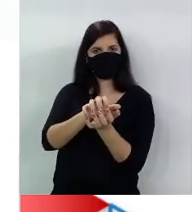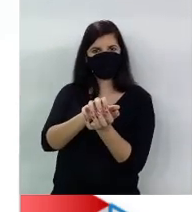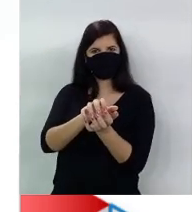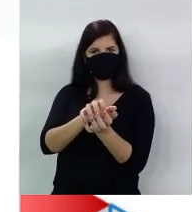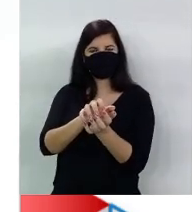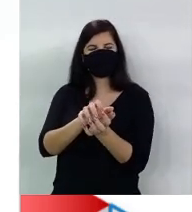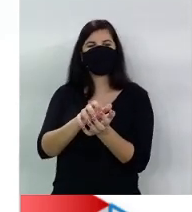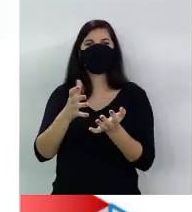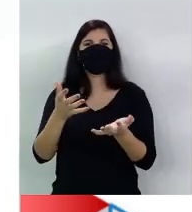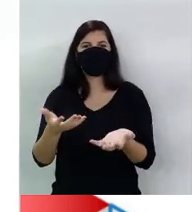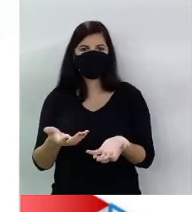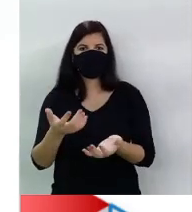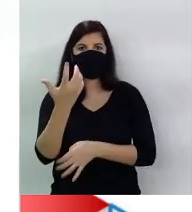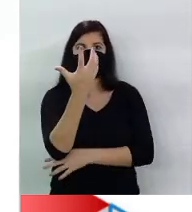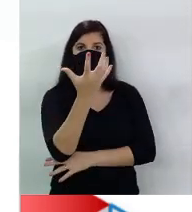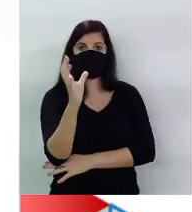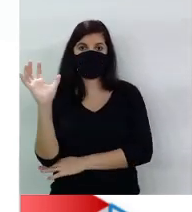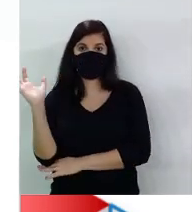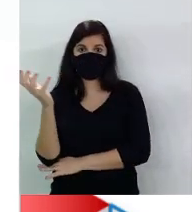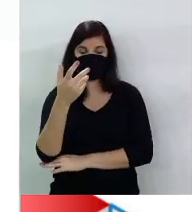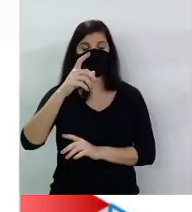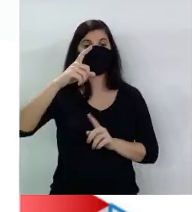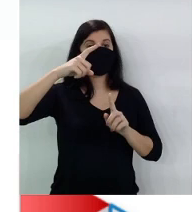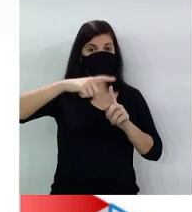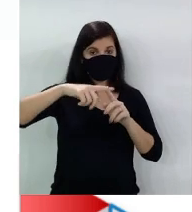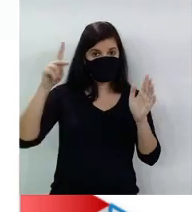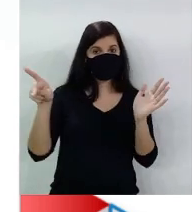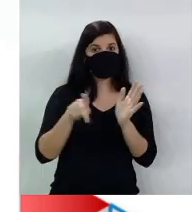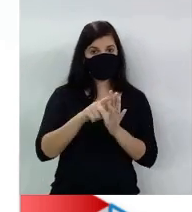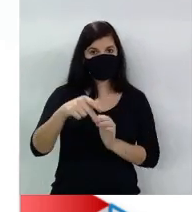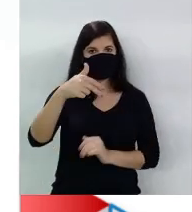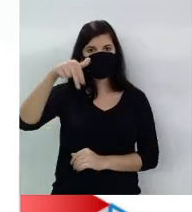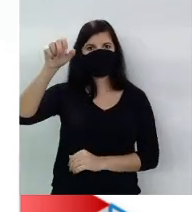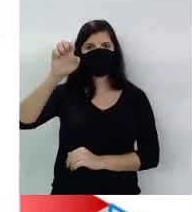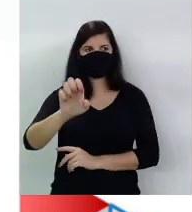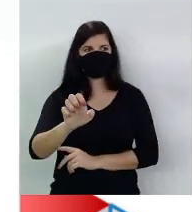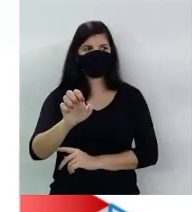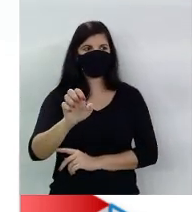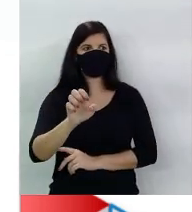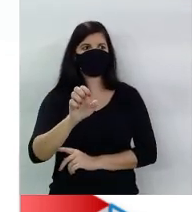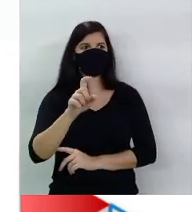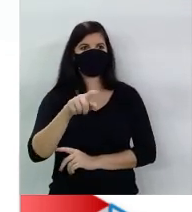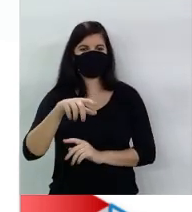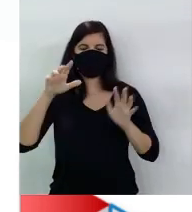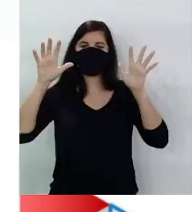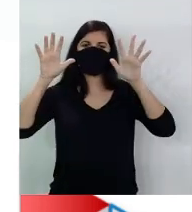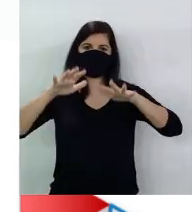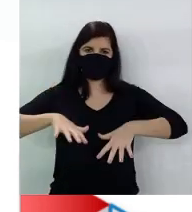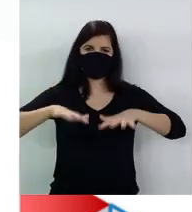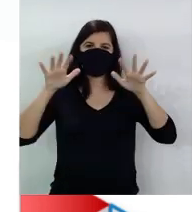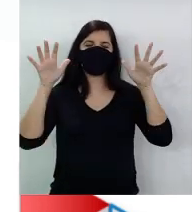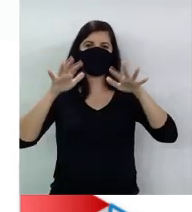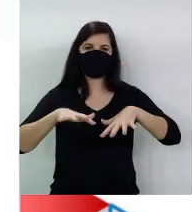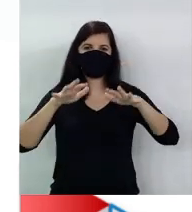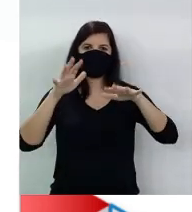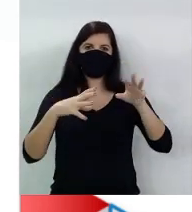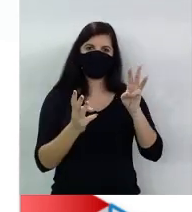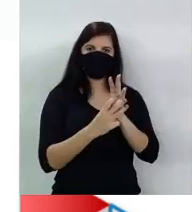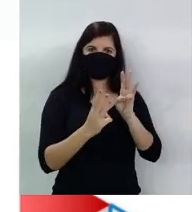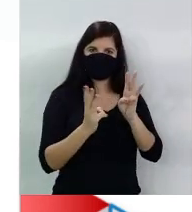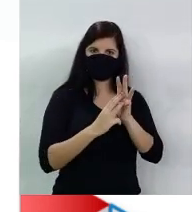estado. Esta árvore, tipicamente nordestina, era venerada pelos